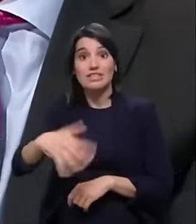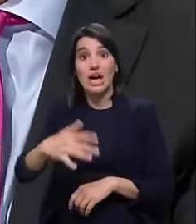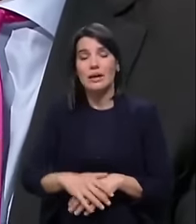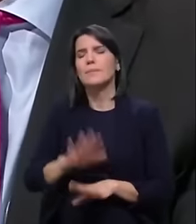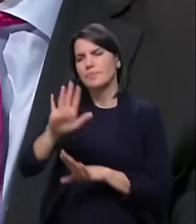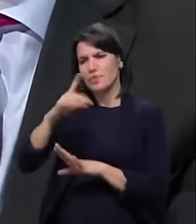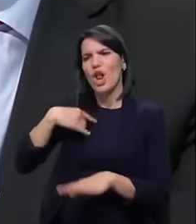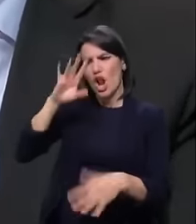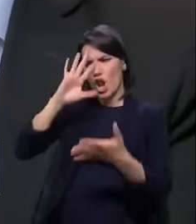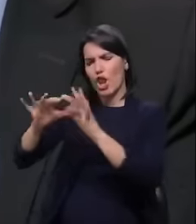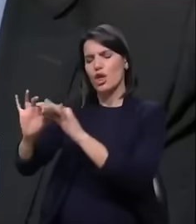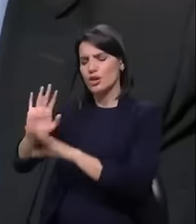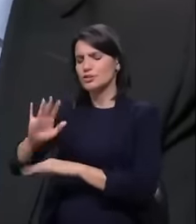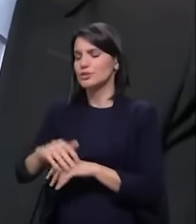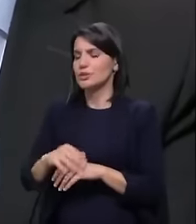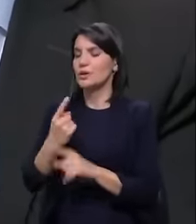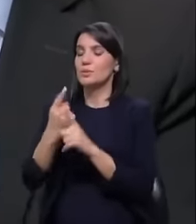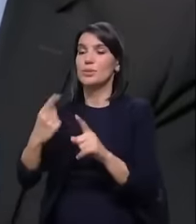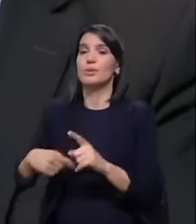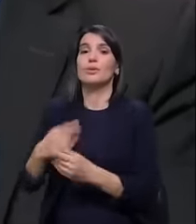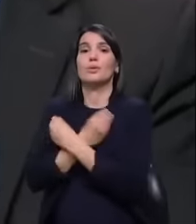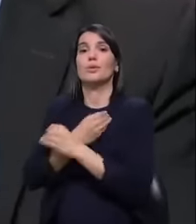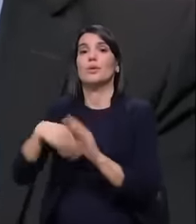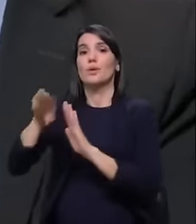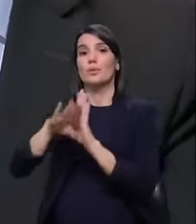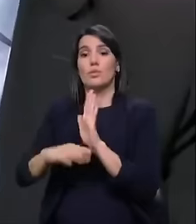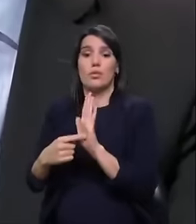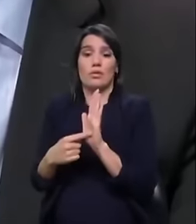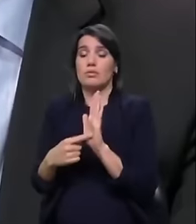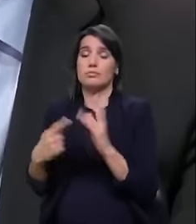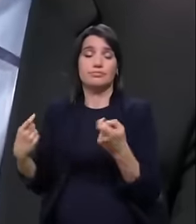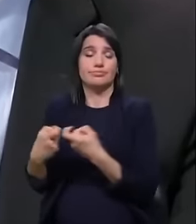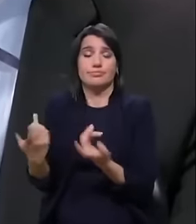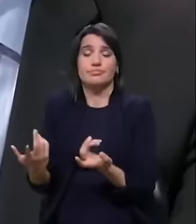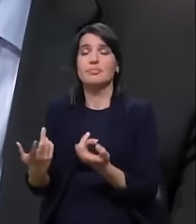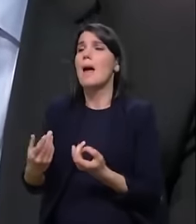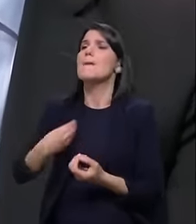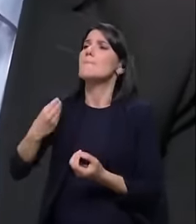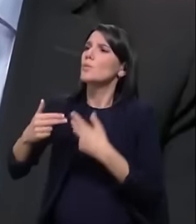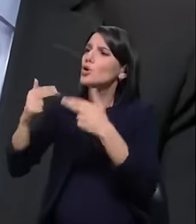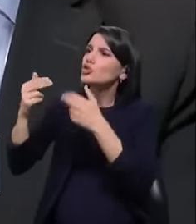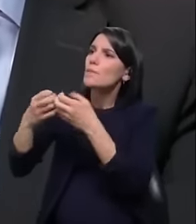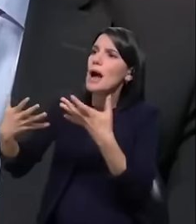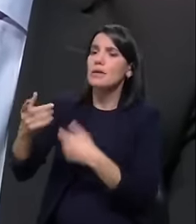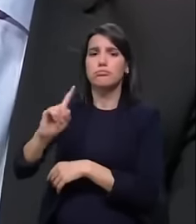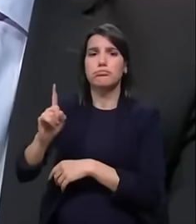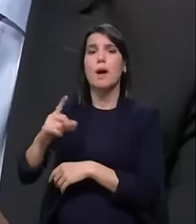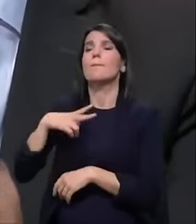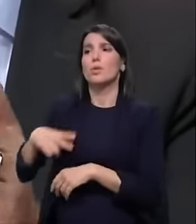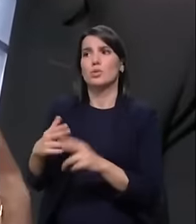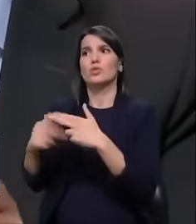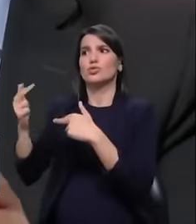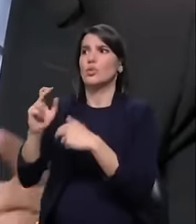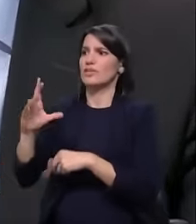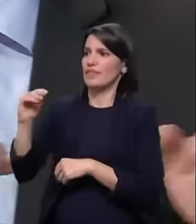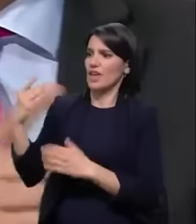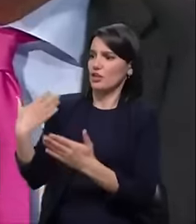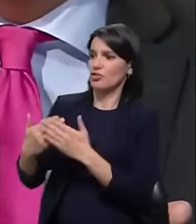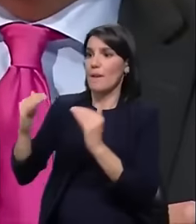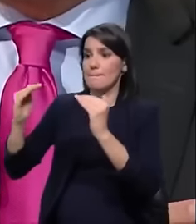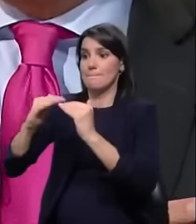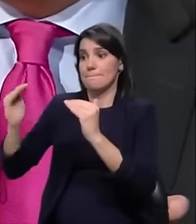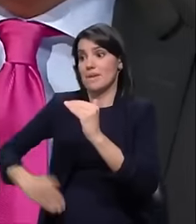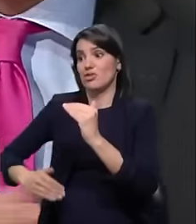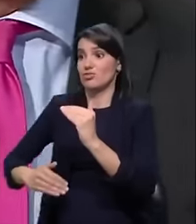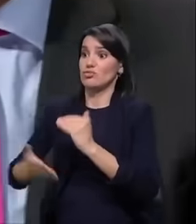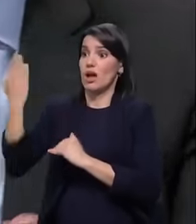raciocínio vai lá. E por isso é que o programa do Bloco vai todo nesse aspecto. Ele não se preocupa em construir mais, apesar de Portugal ter construído na última década menos que na última